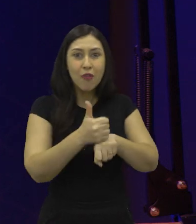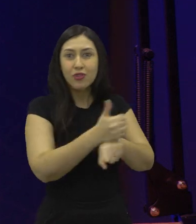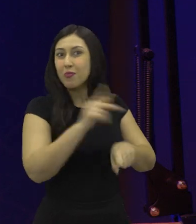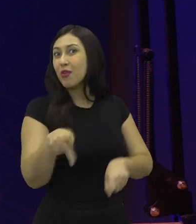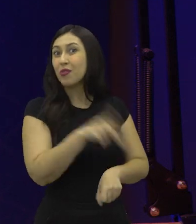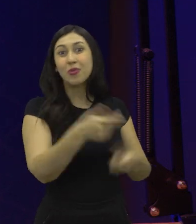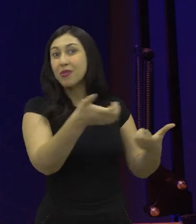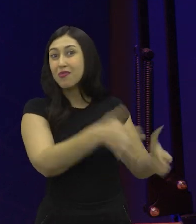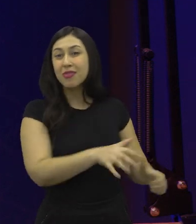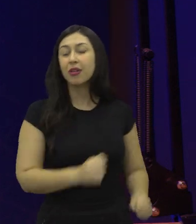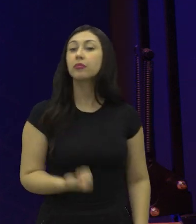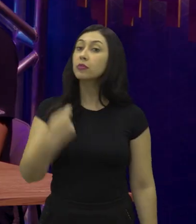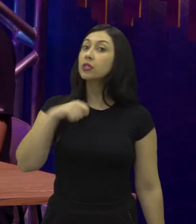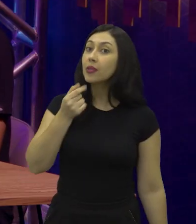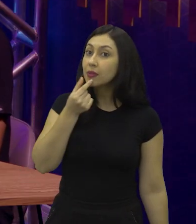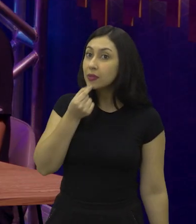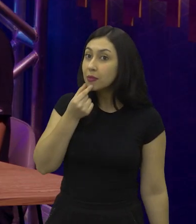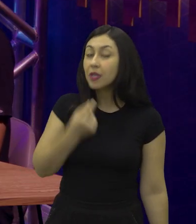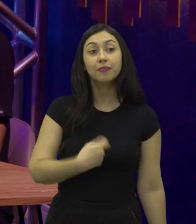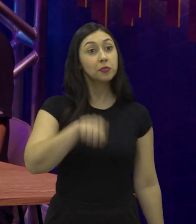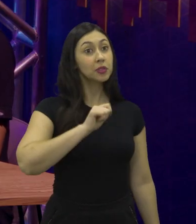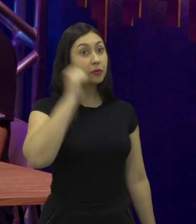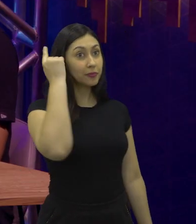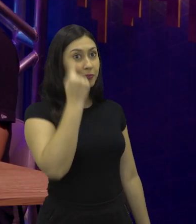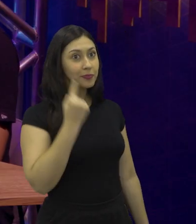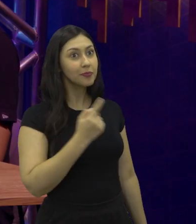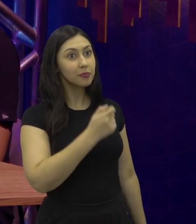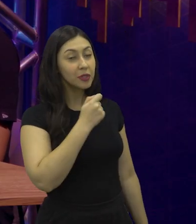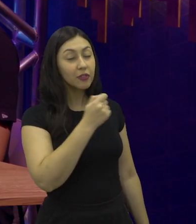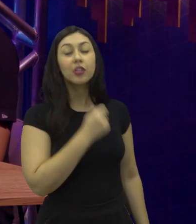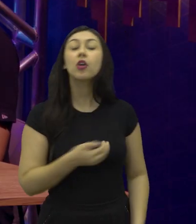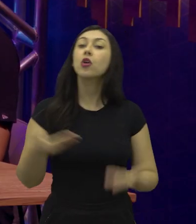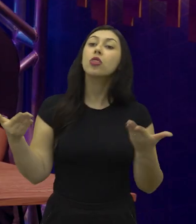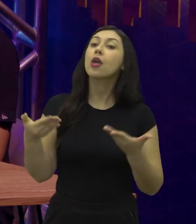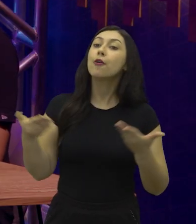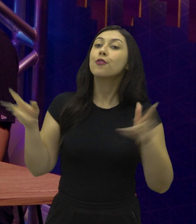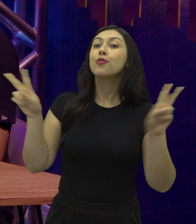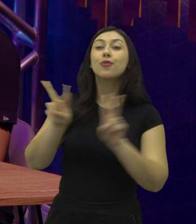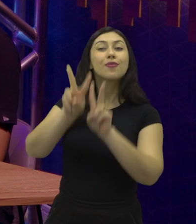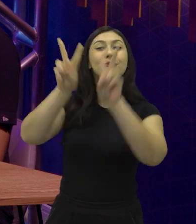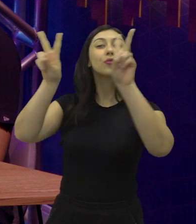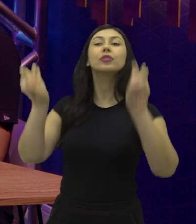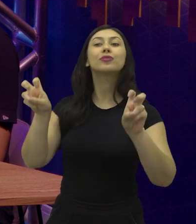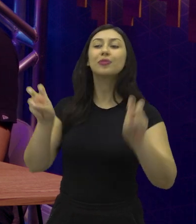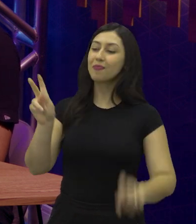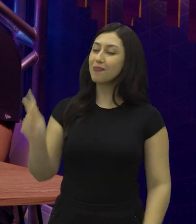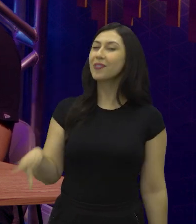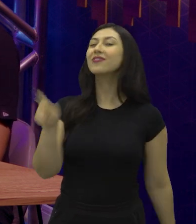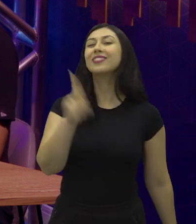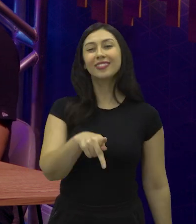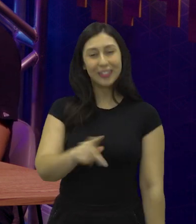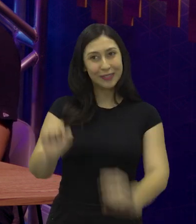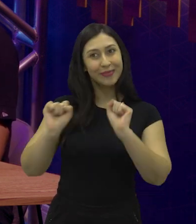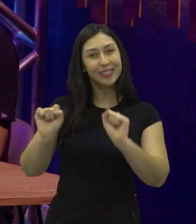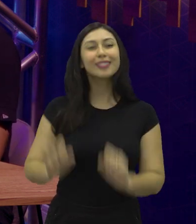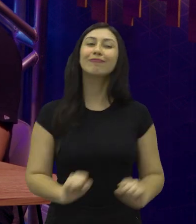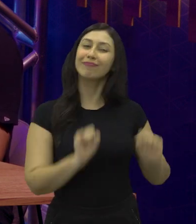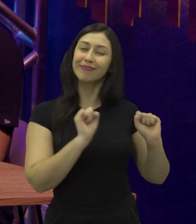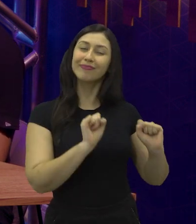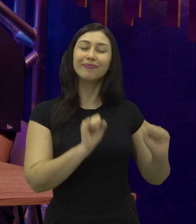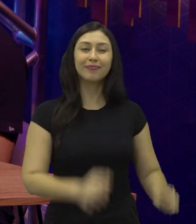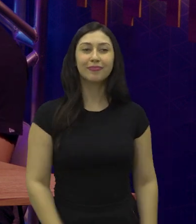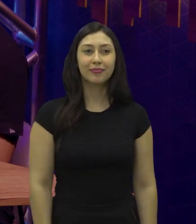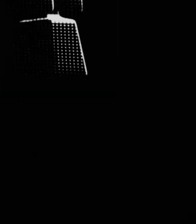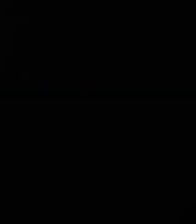ir para as salas de aula. Eu sou Samu Strasser. Eu sou a Mivic. E no programa de hoje a gente vai falar sobre os professores, pode